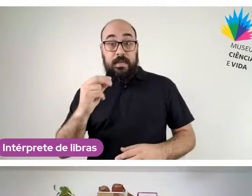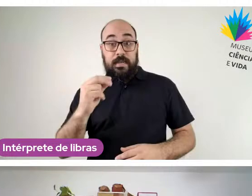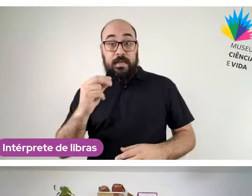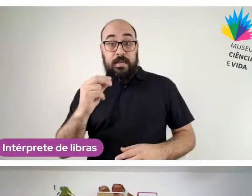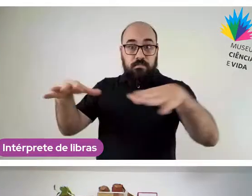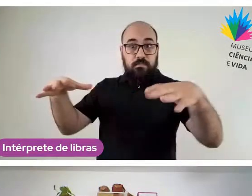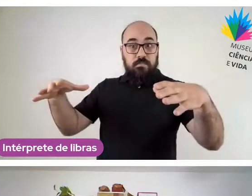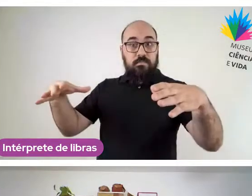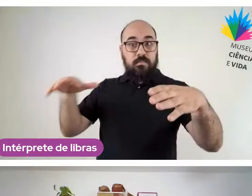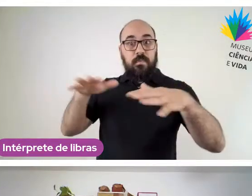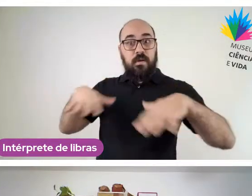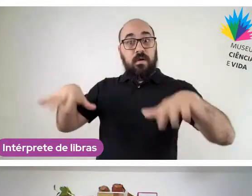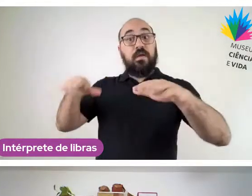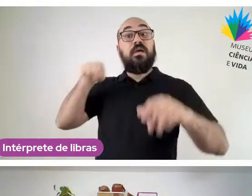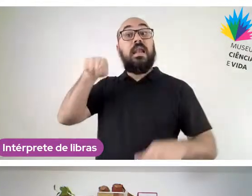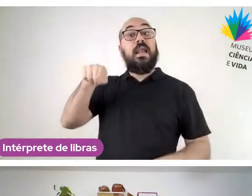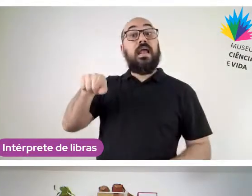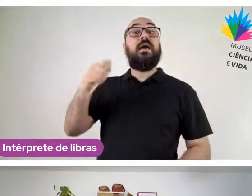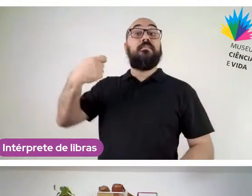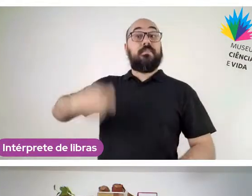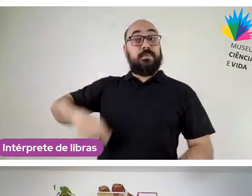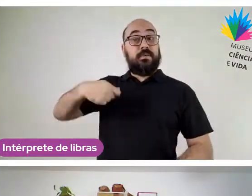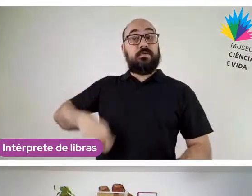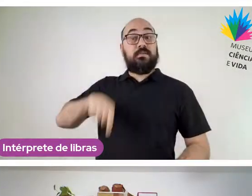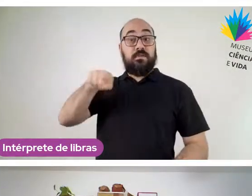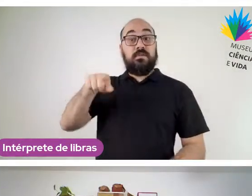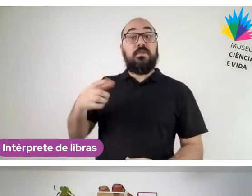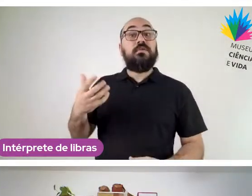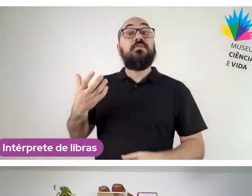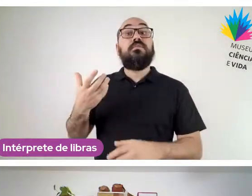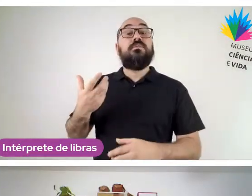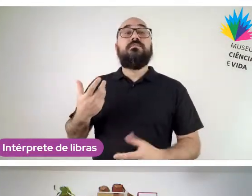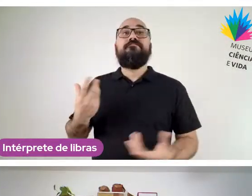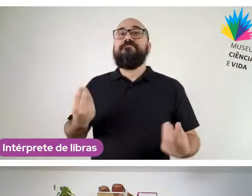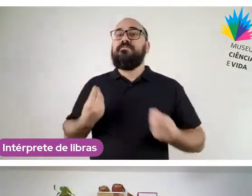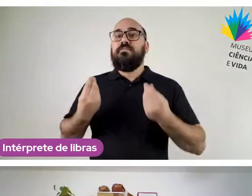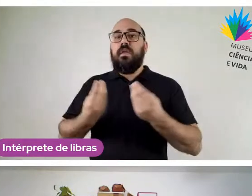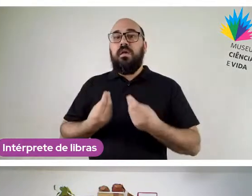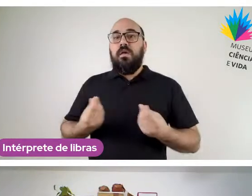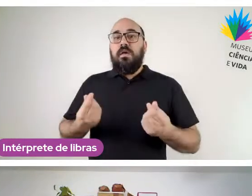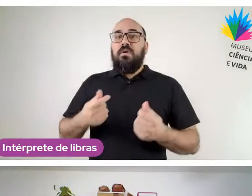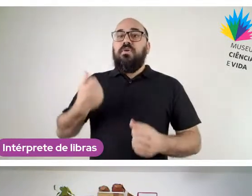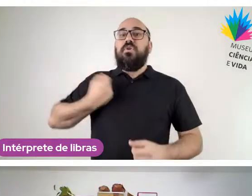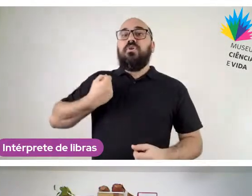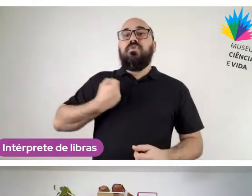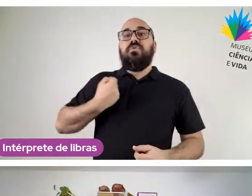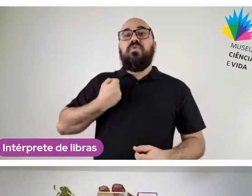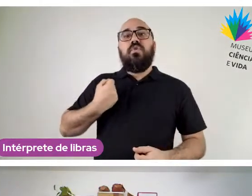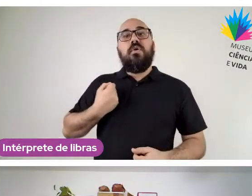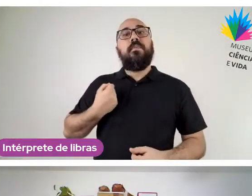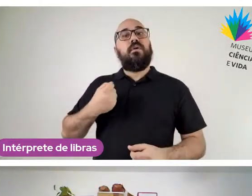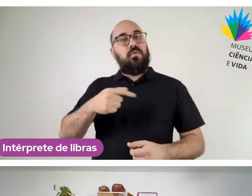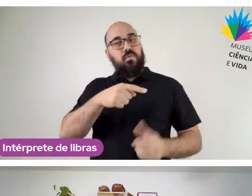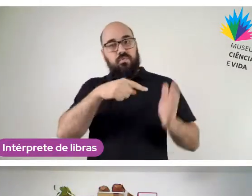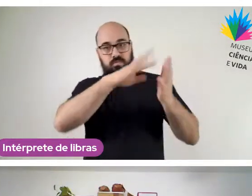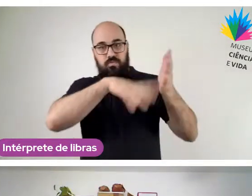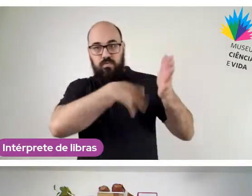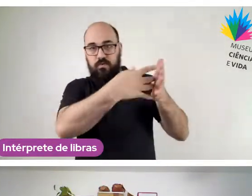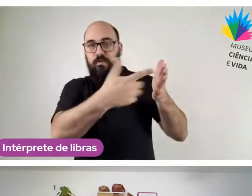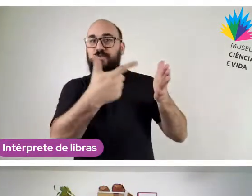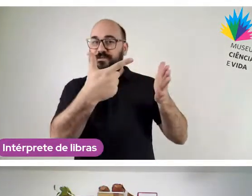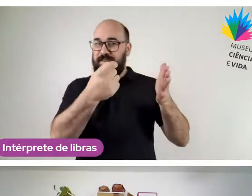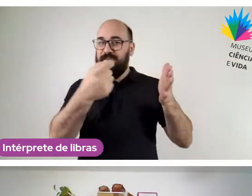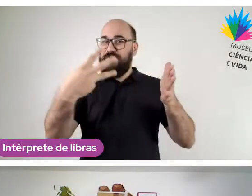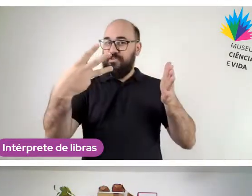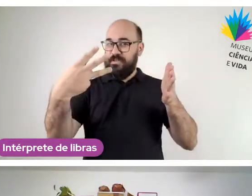de cumprimento do maior número possível desses itens da Agenda 2030. Eu acho